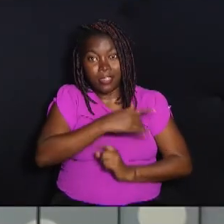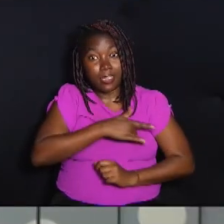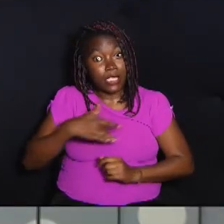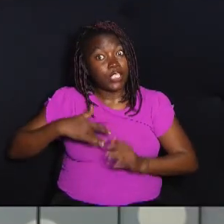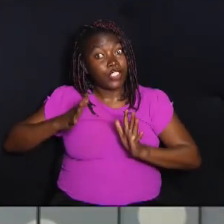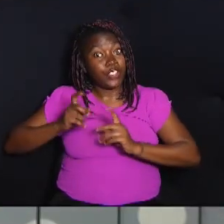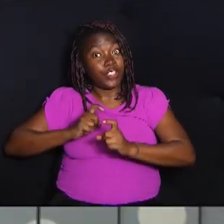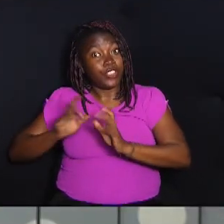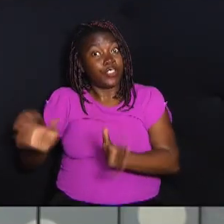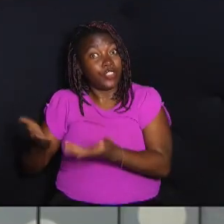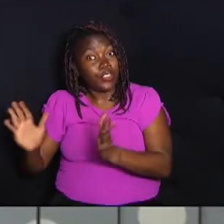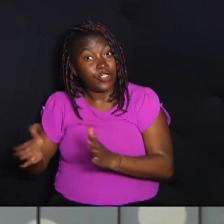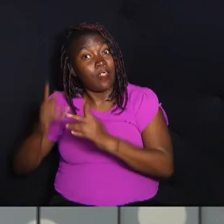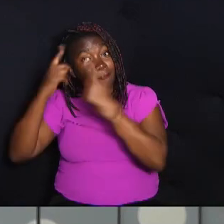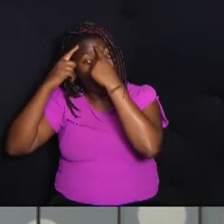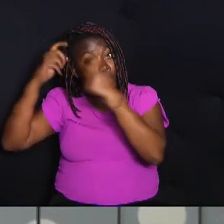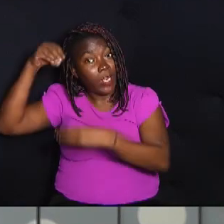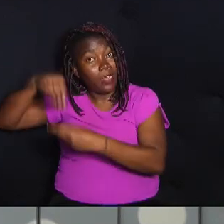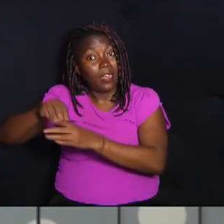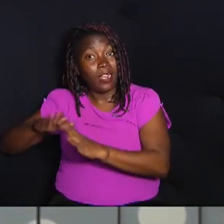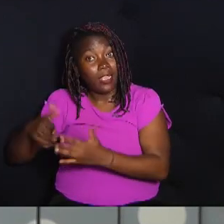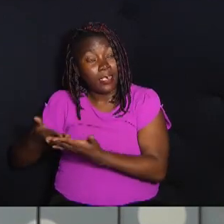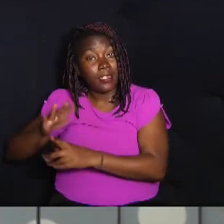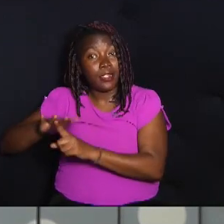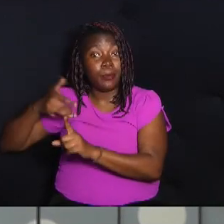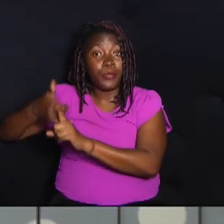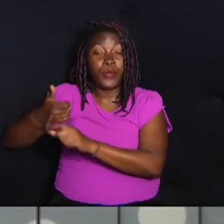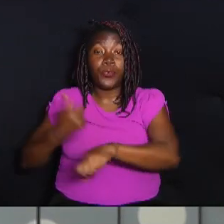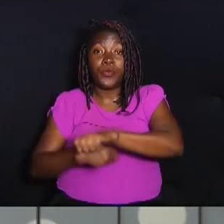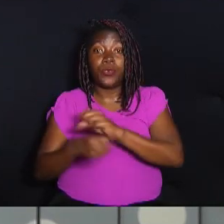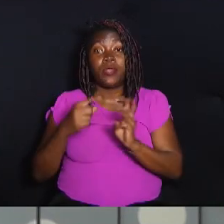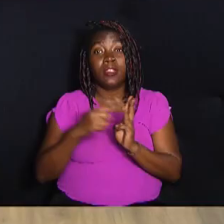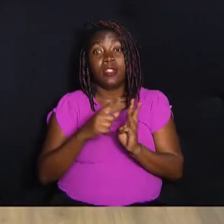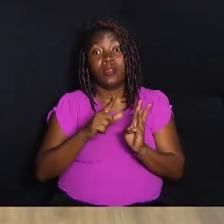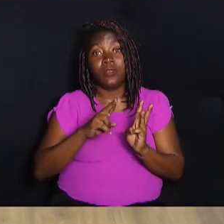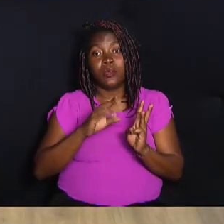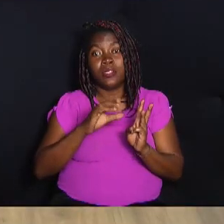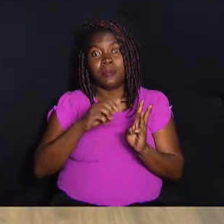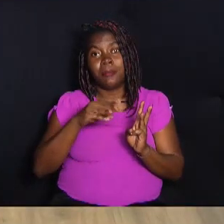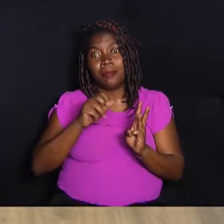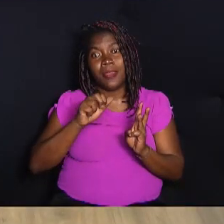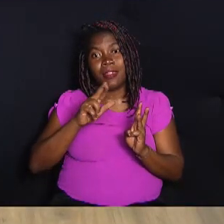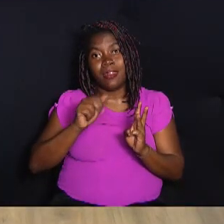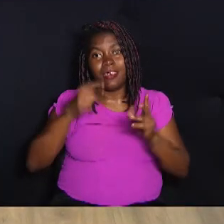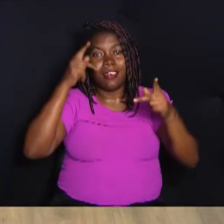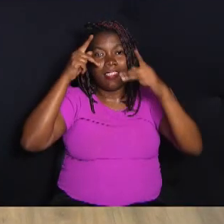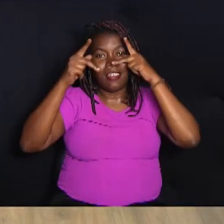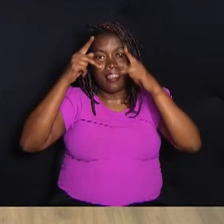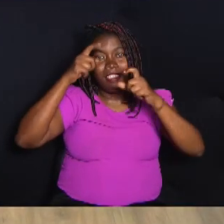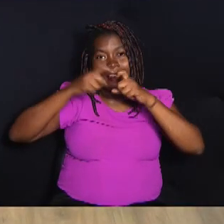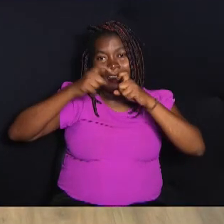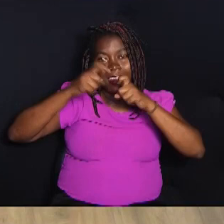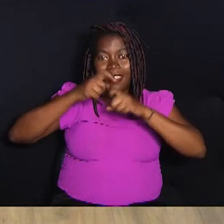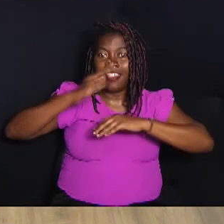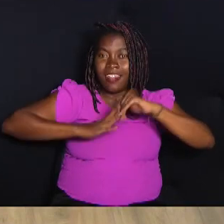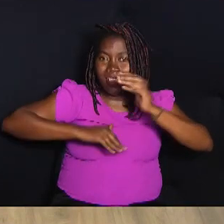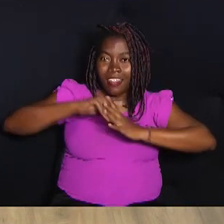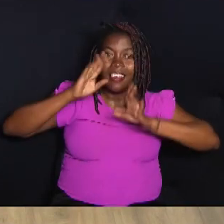nas escolas e bullying, e a Lucimária Tavares Rangel, que é psicóloga clínica